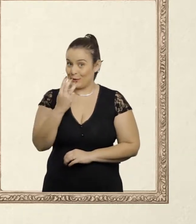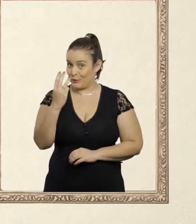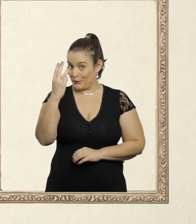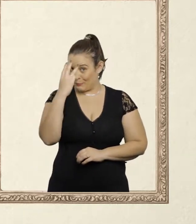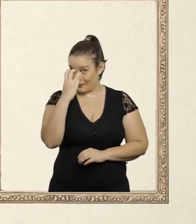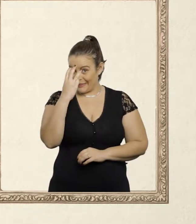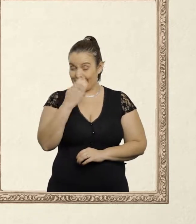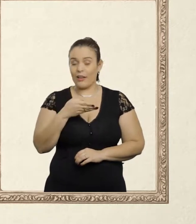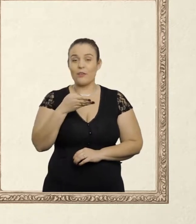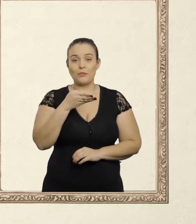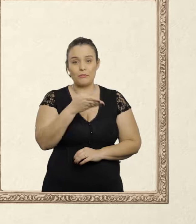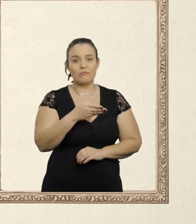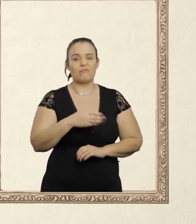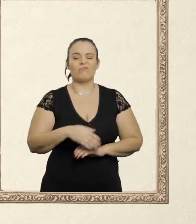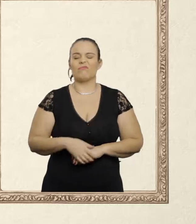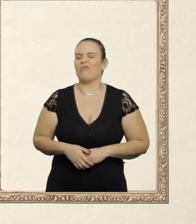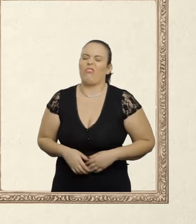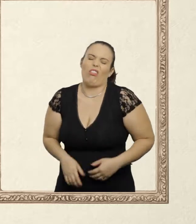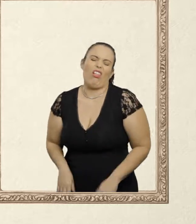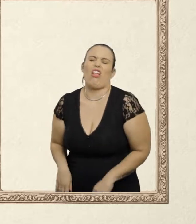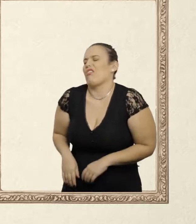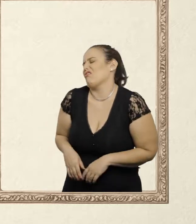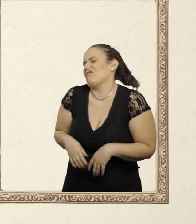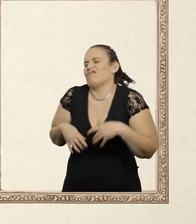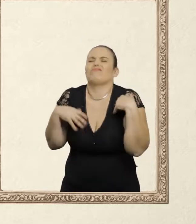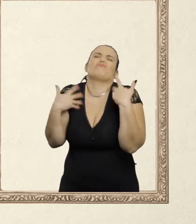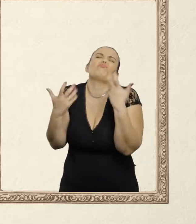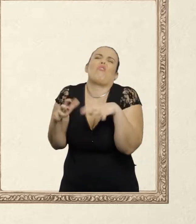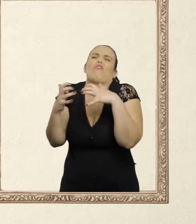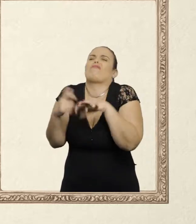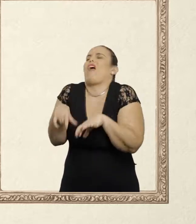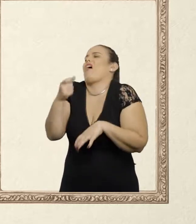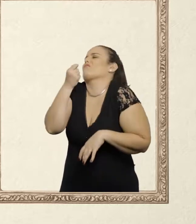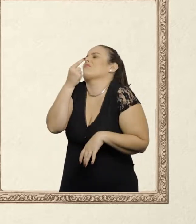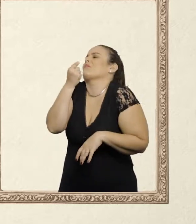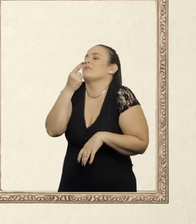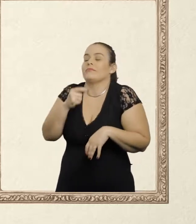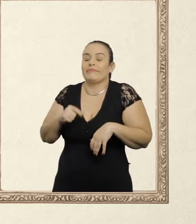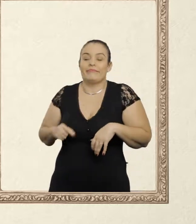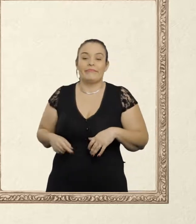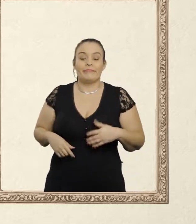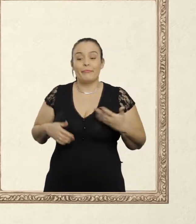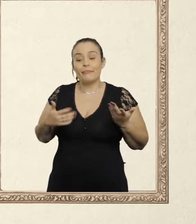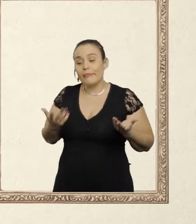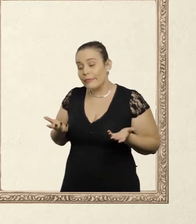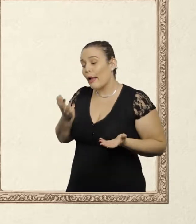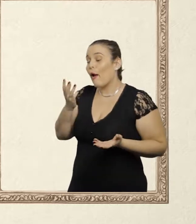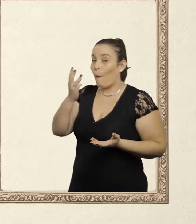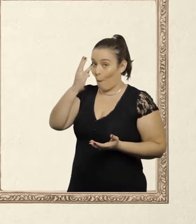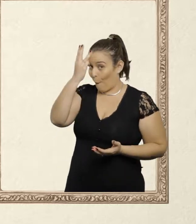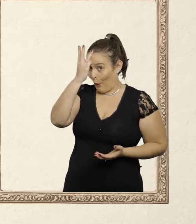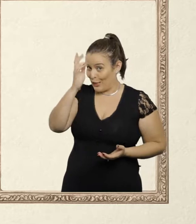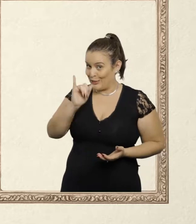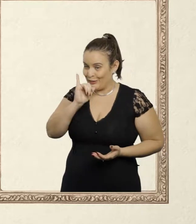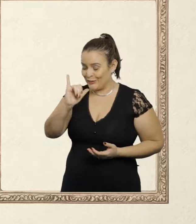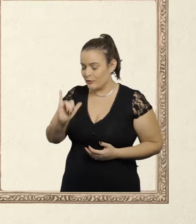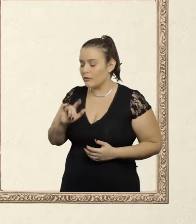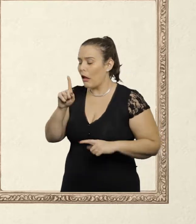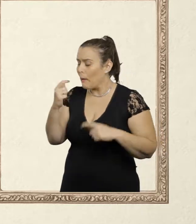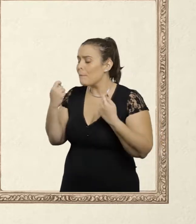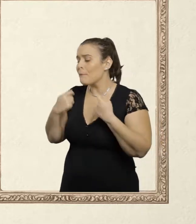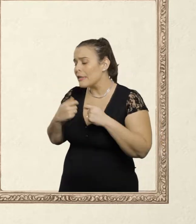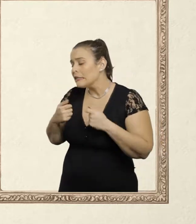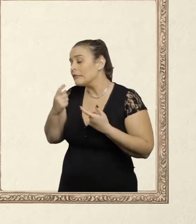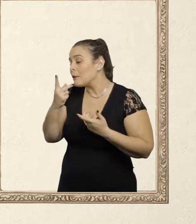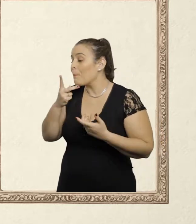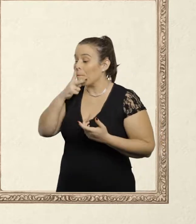birra. Wendy disse para o irmão que o remédio que o pai tomava era muito pior e saiu correndo para pegar o